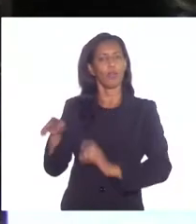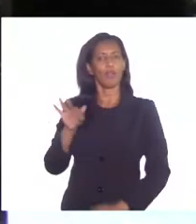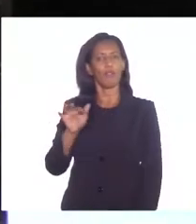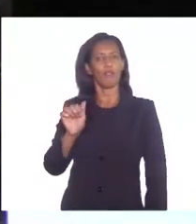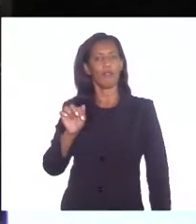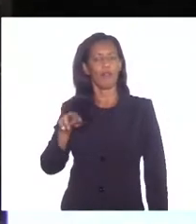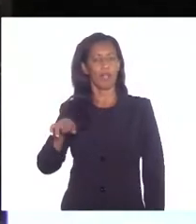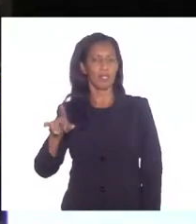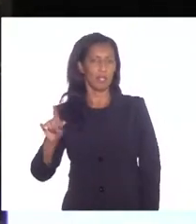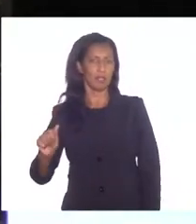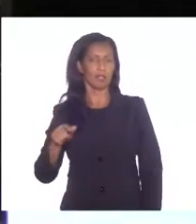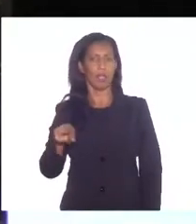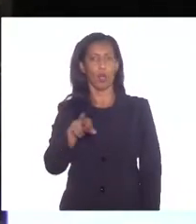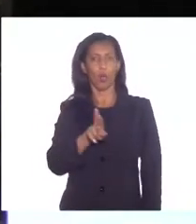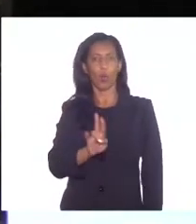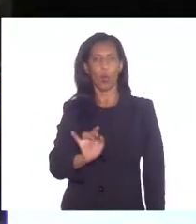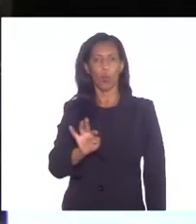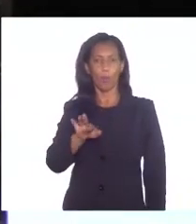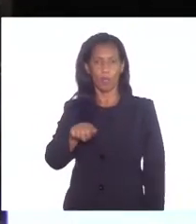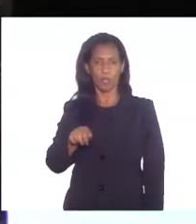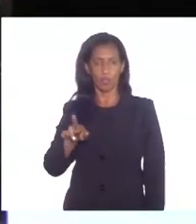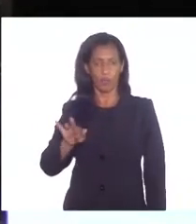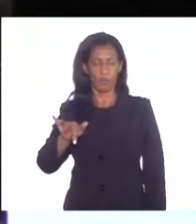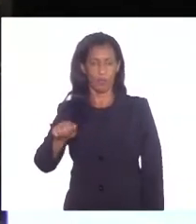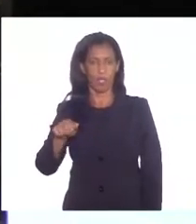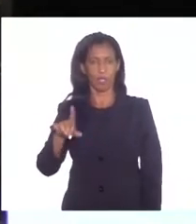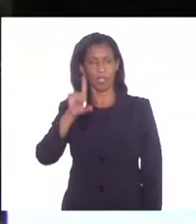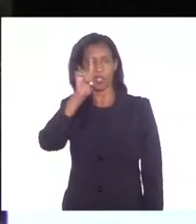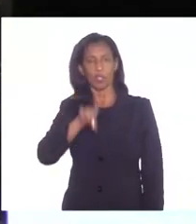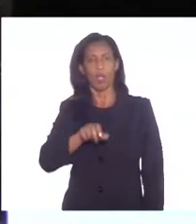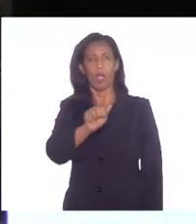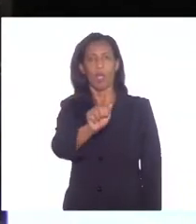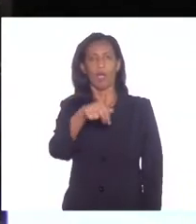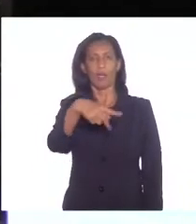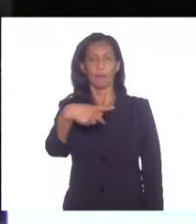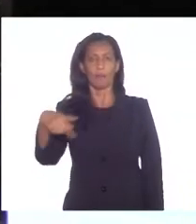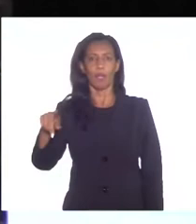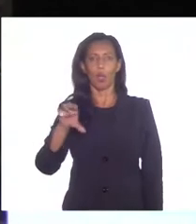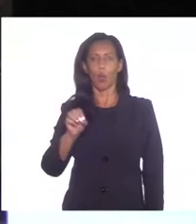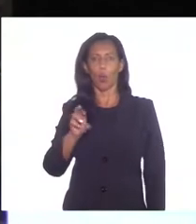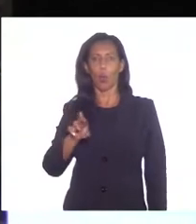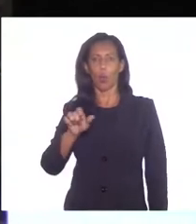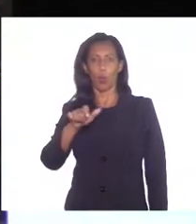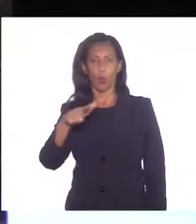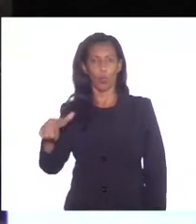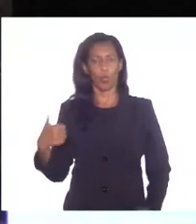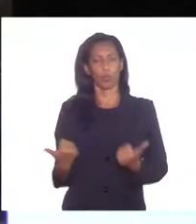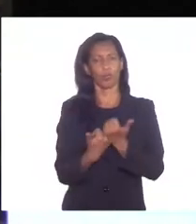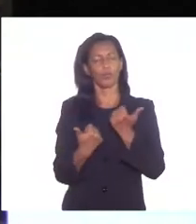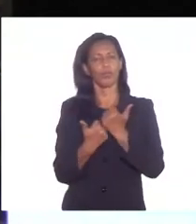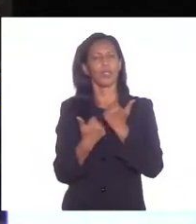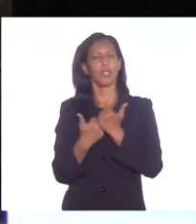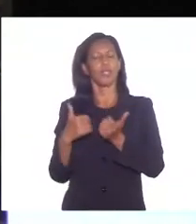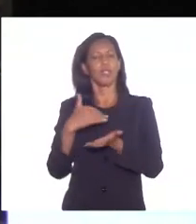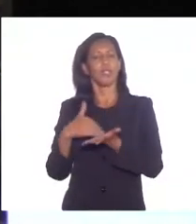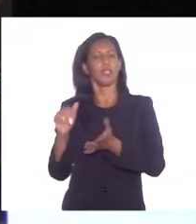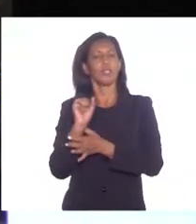Rubens Freitas, assessor da diretoria da ANP, Coronel Gaspar, superintendente de segurança do governo,